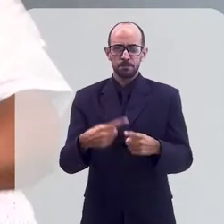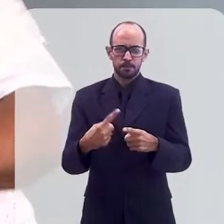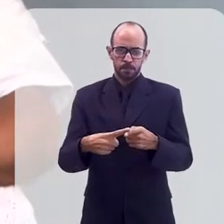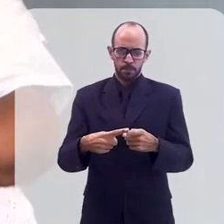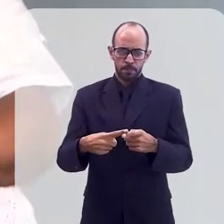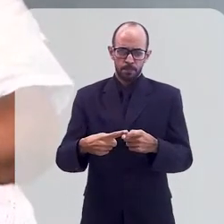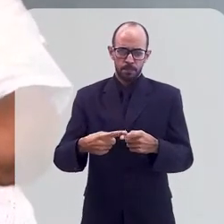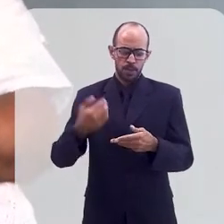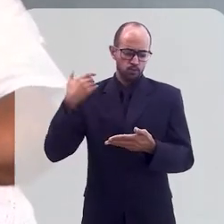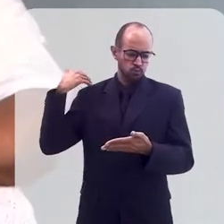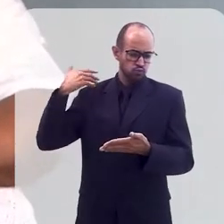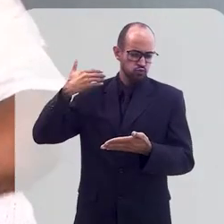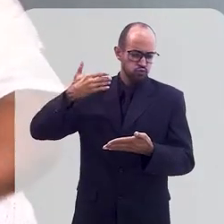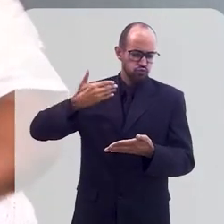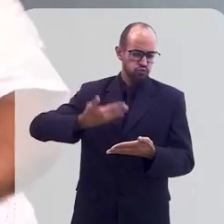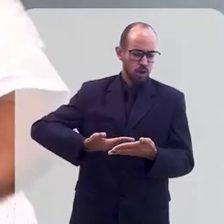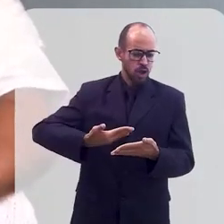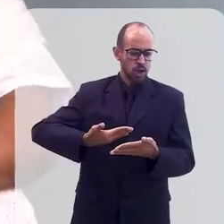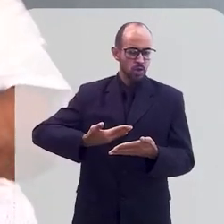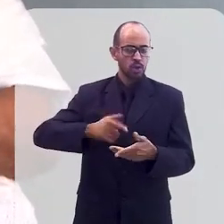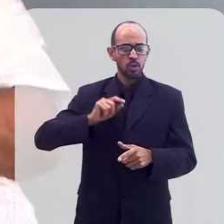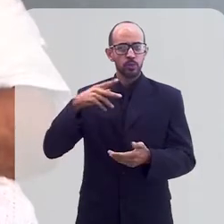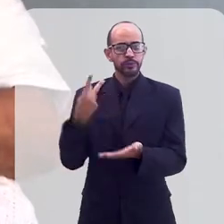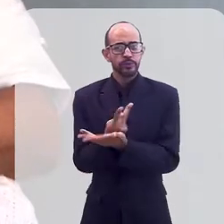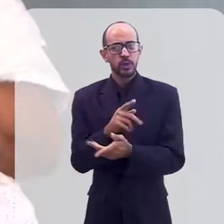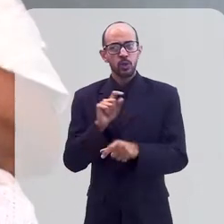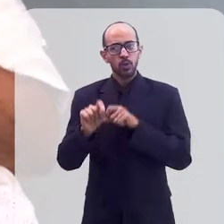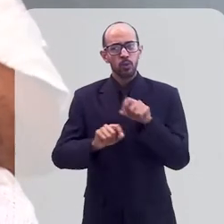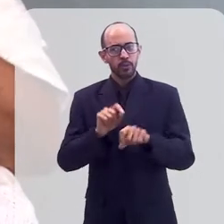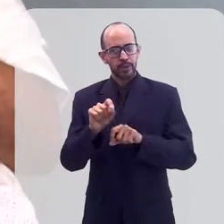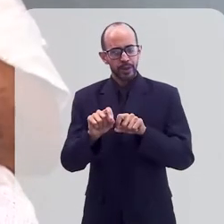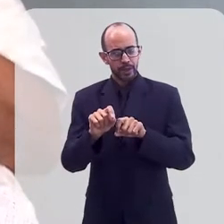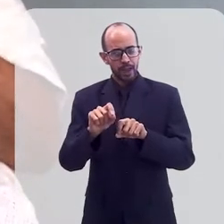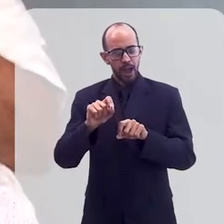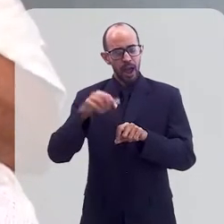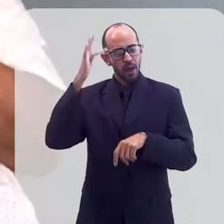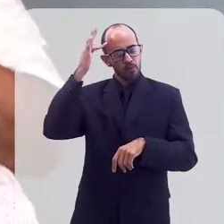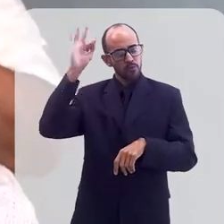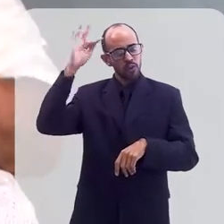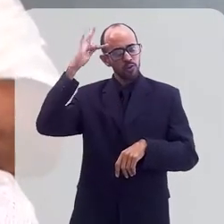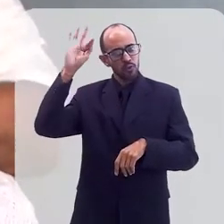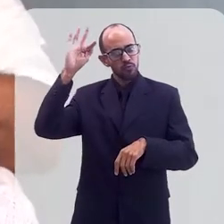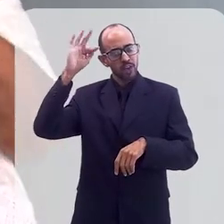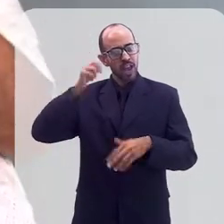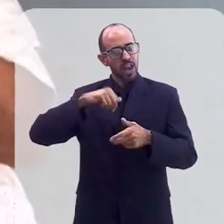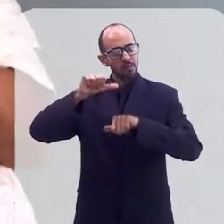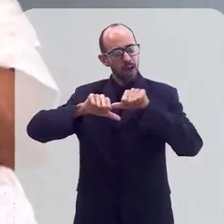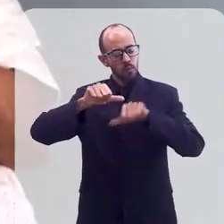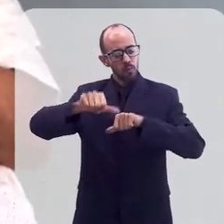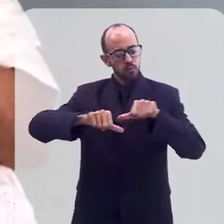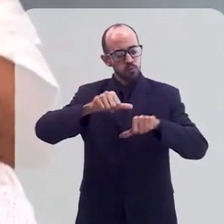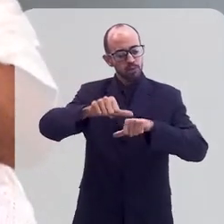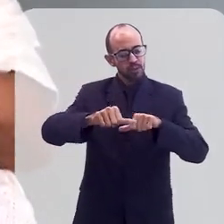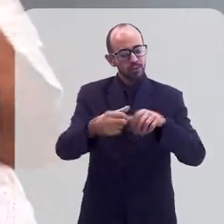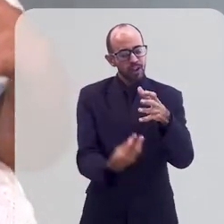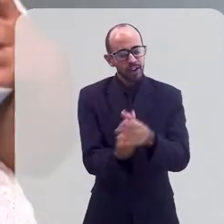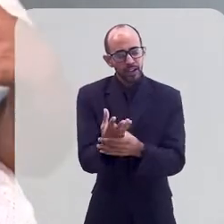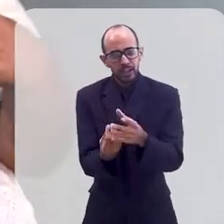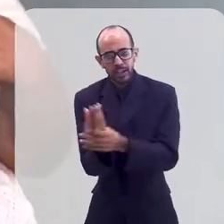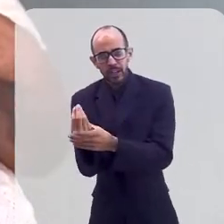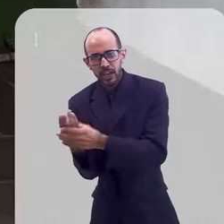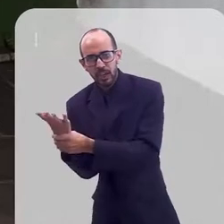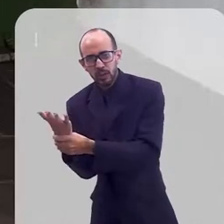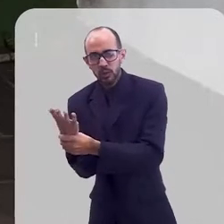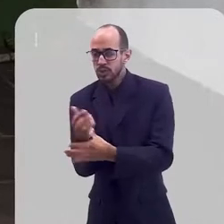De um tempo para cá, várias filosofias vão formando e você não vê uma Umbanda igual a